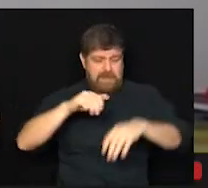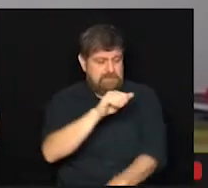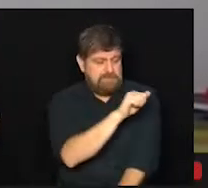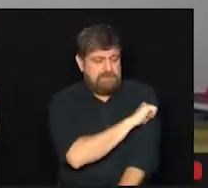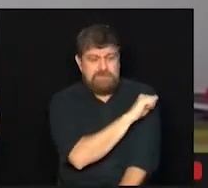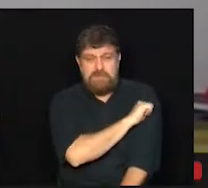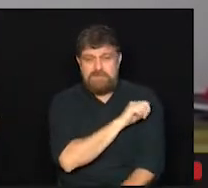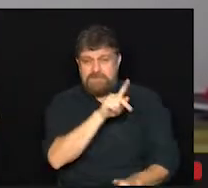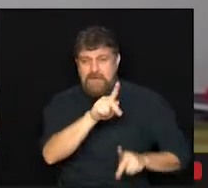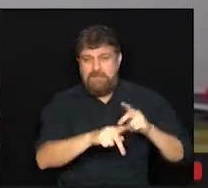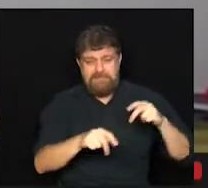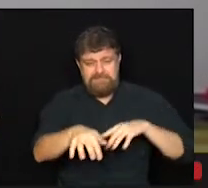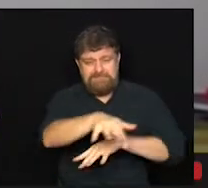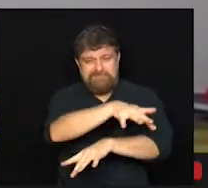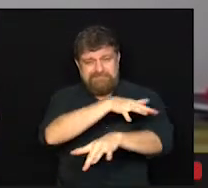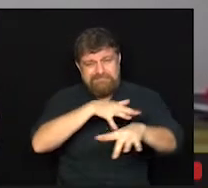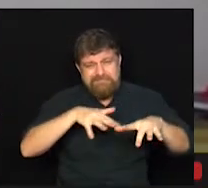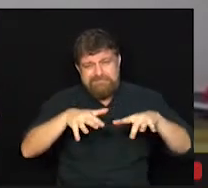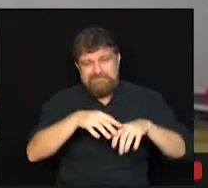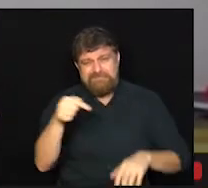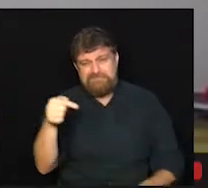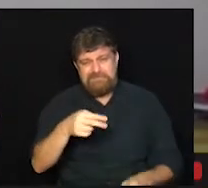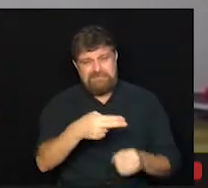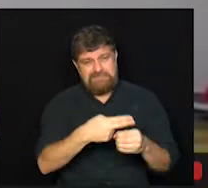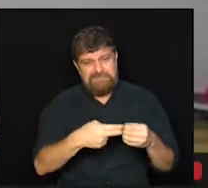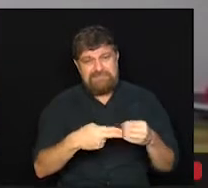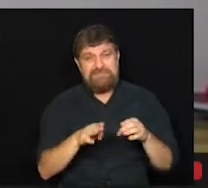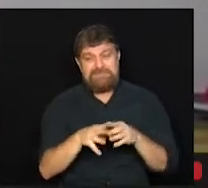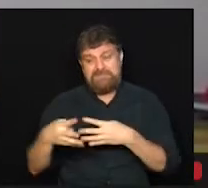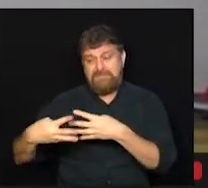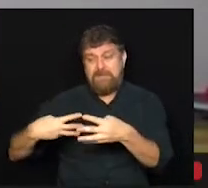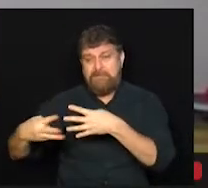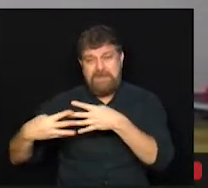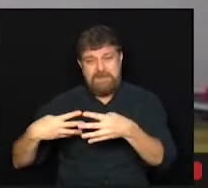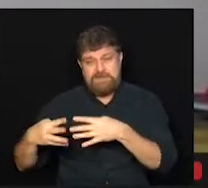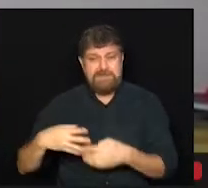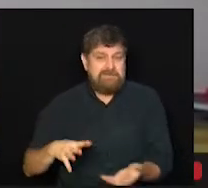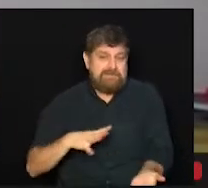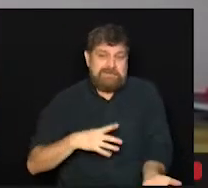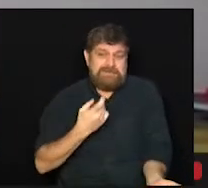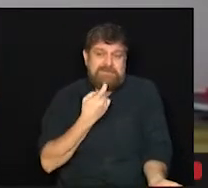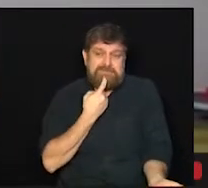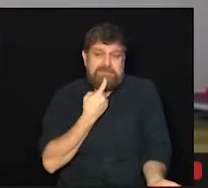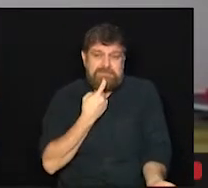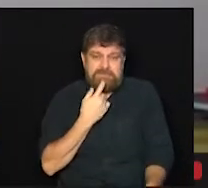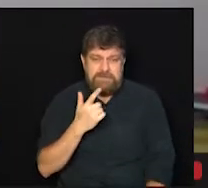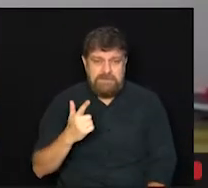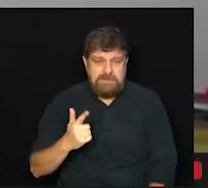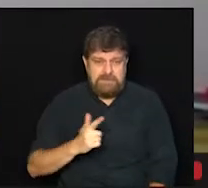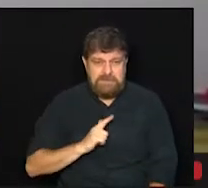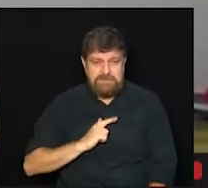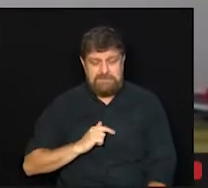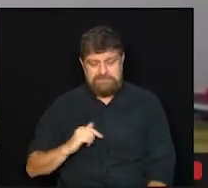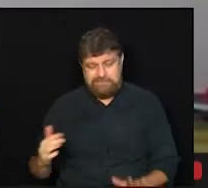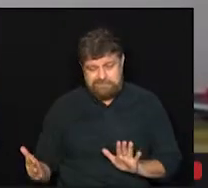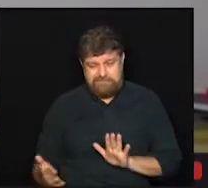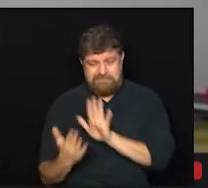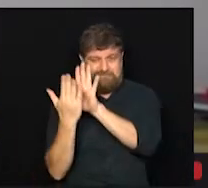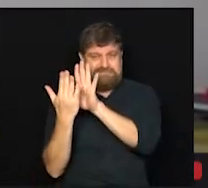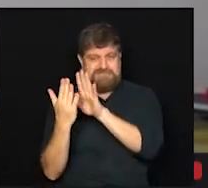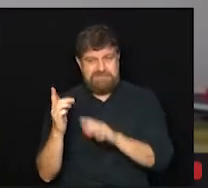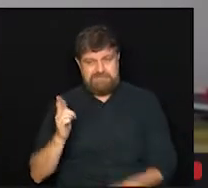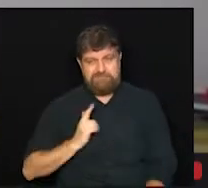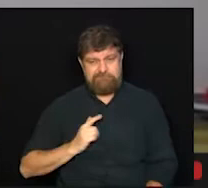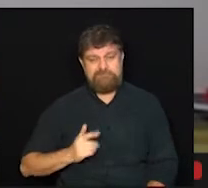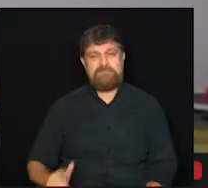geral, no campus, mas também no distrito de Barão Geraldo e, portanto, na cidade, né? Isso tem um impacto significativo,